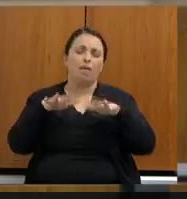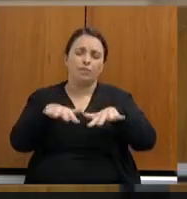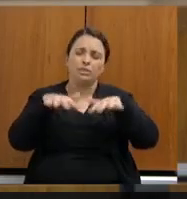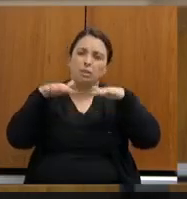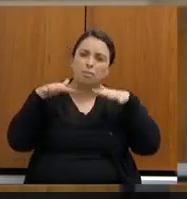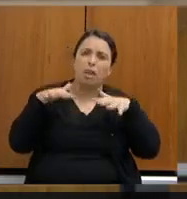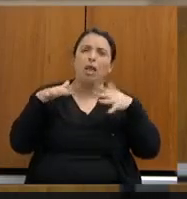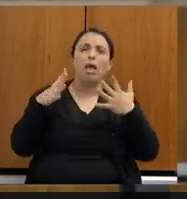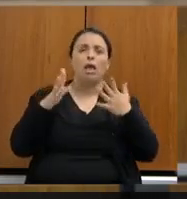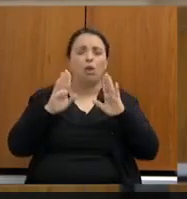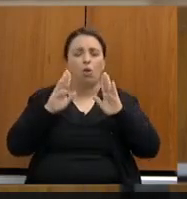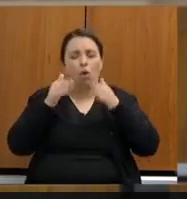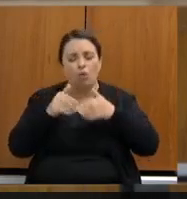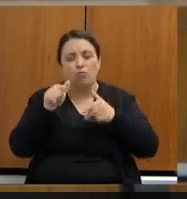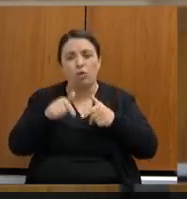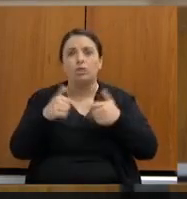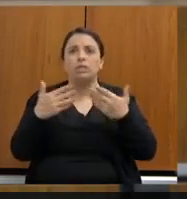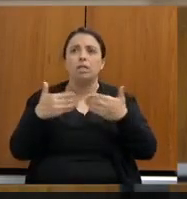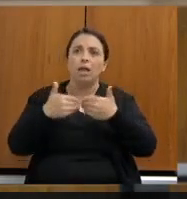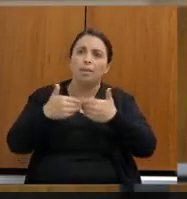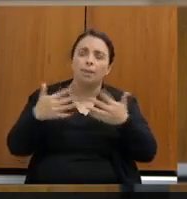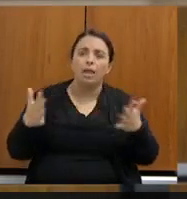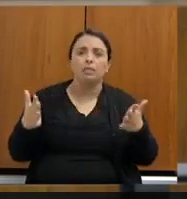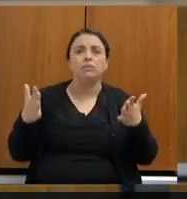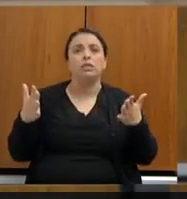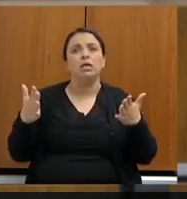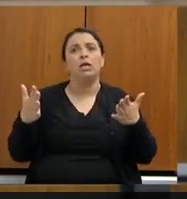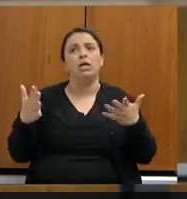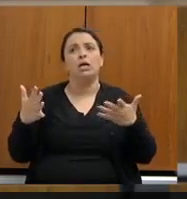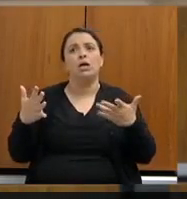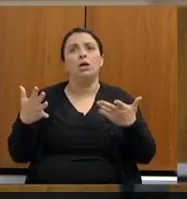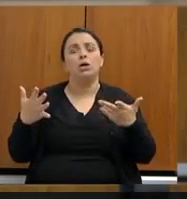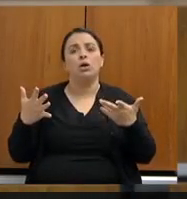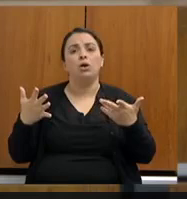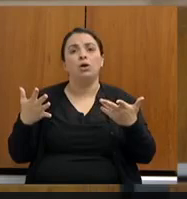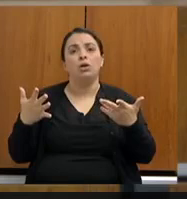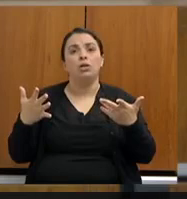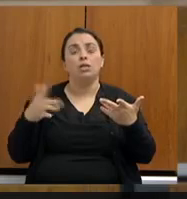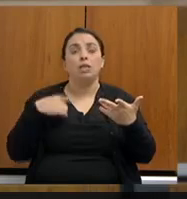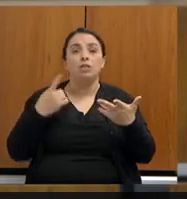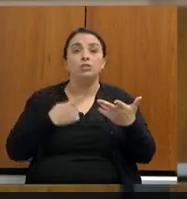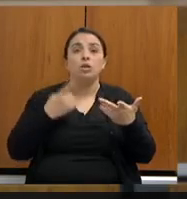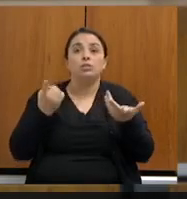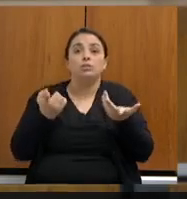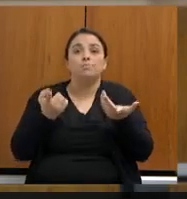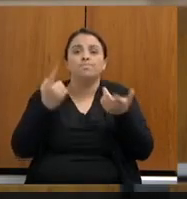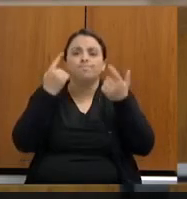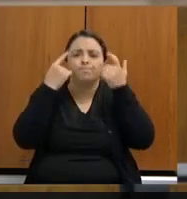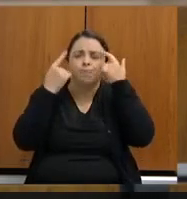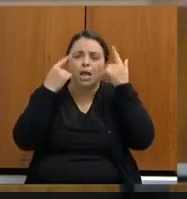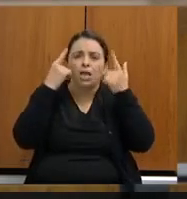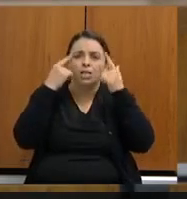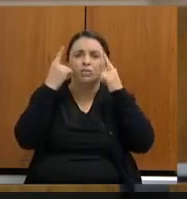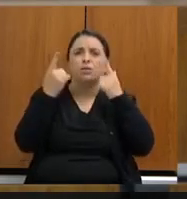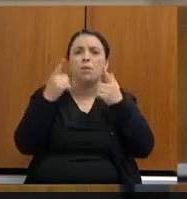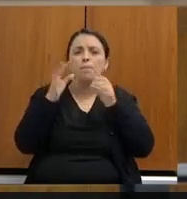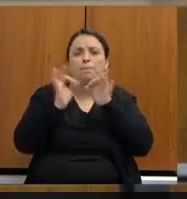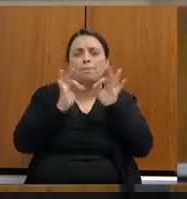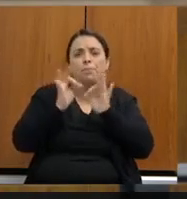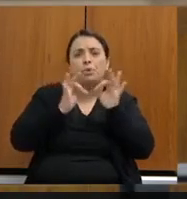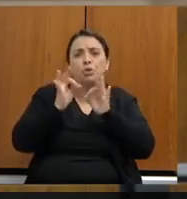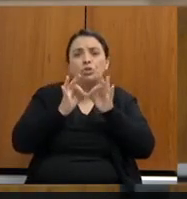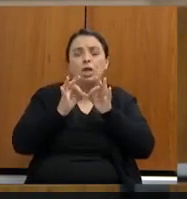de ampliação do das nossas iniciativas para o enfrentamento às